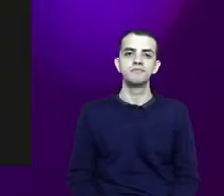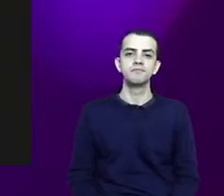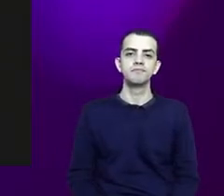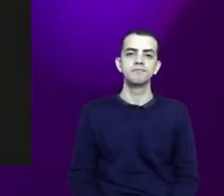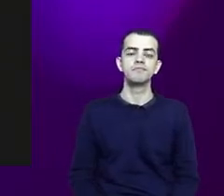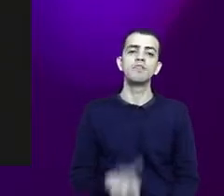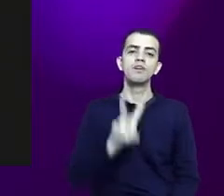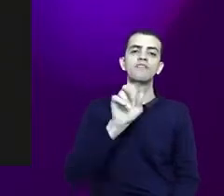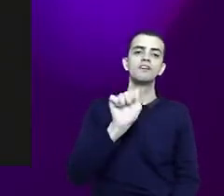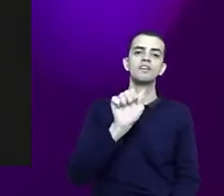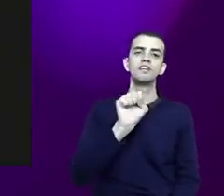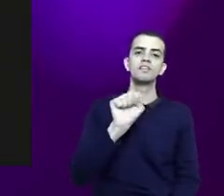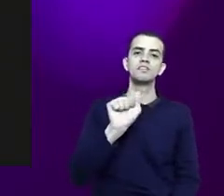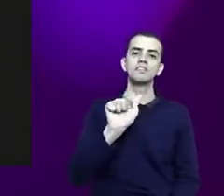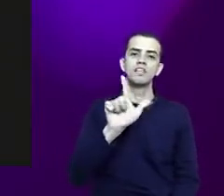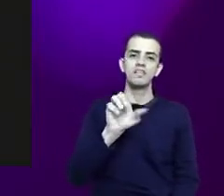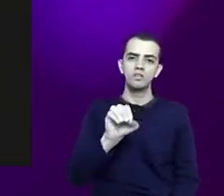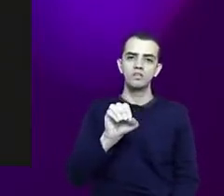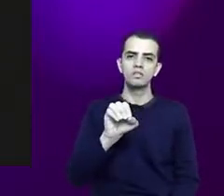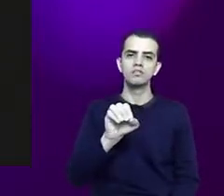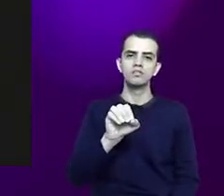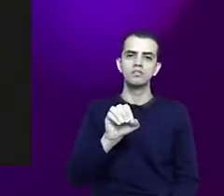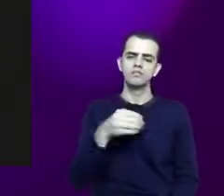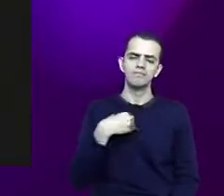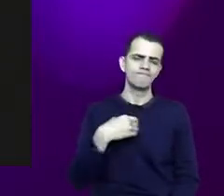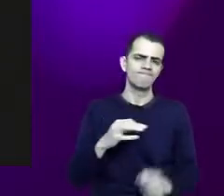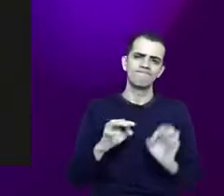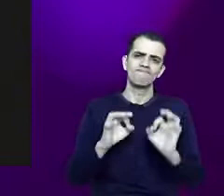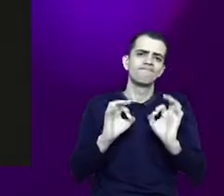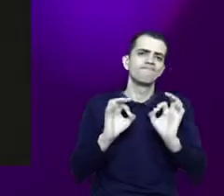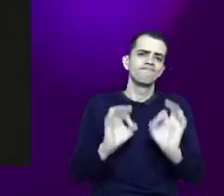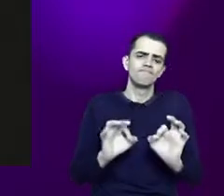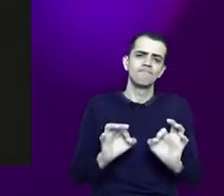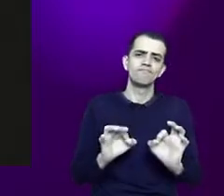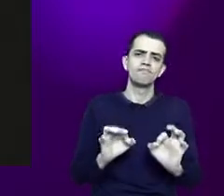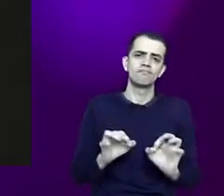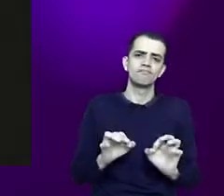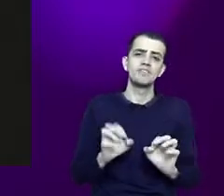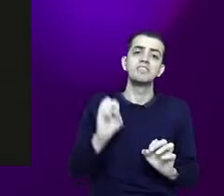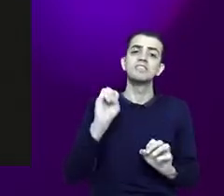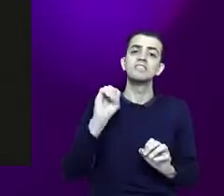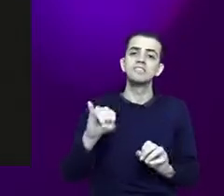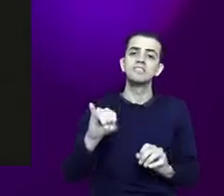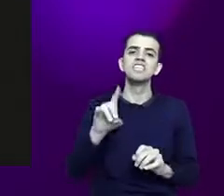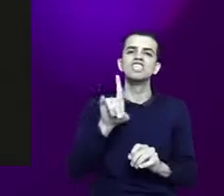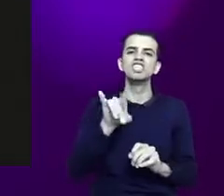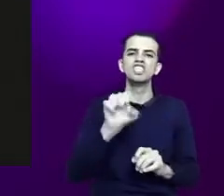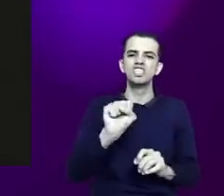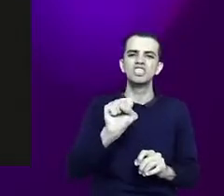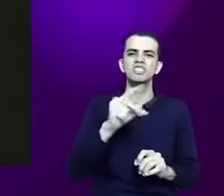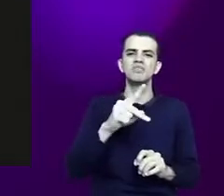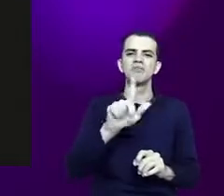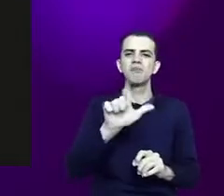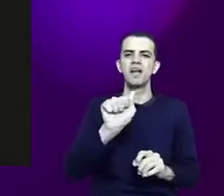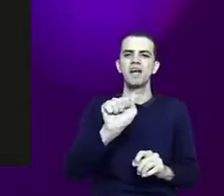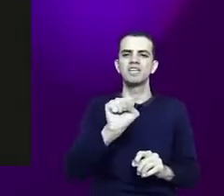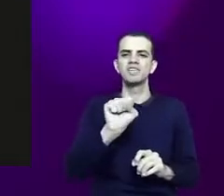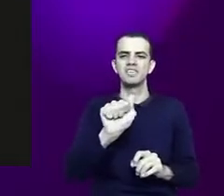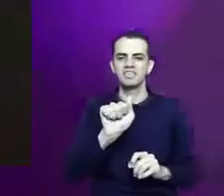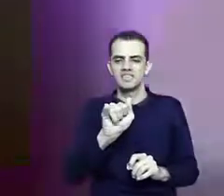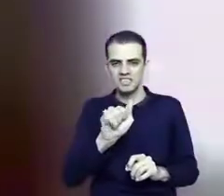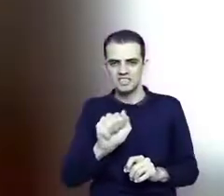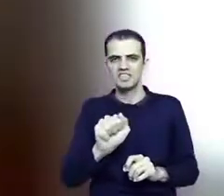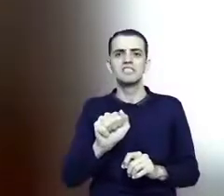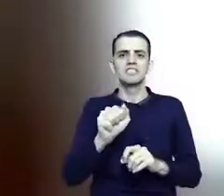Vassalo, Pois não. Sem dúvida que num caso como esse, uma sequela de displasia do quadril, uma